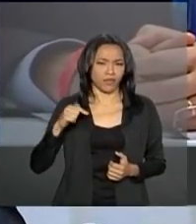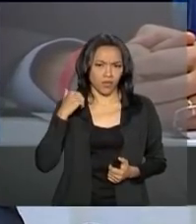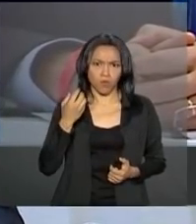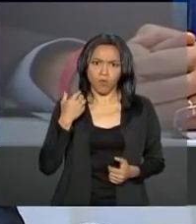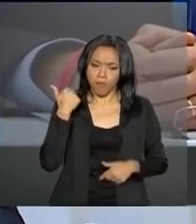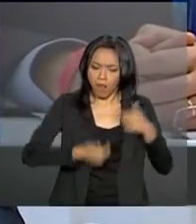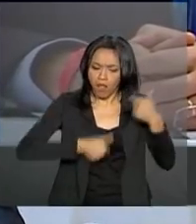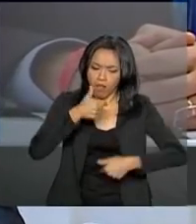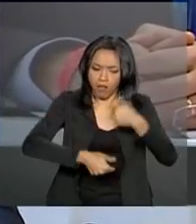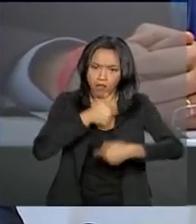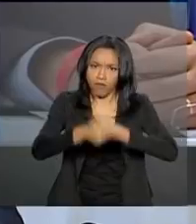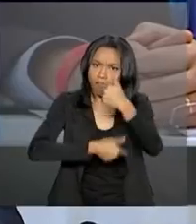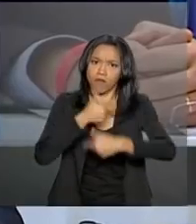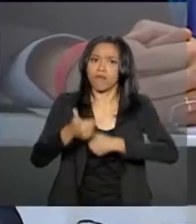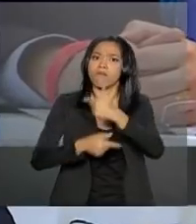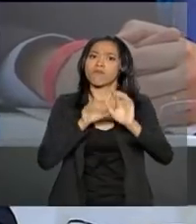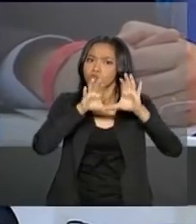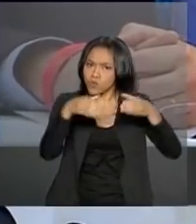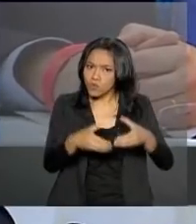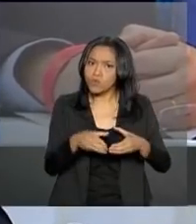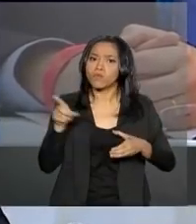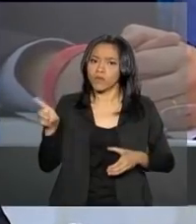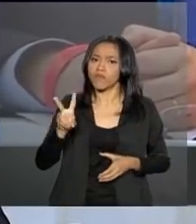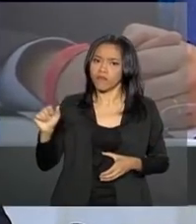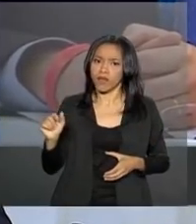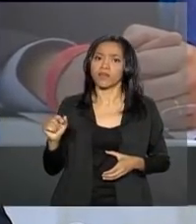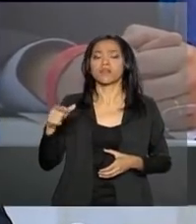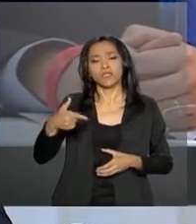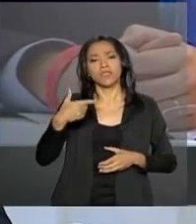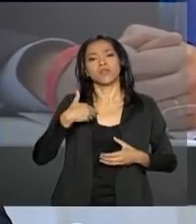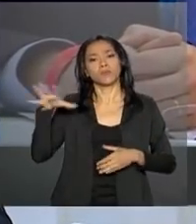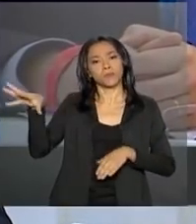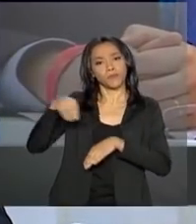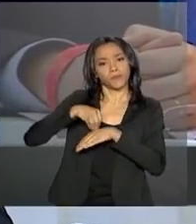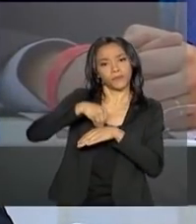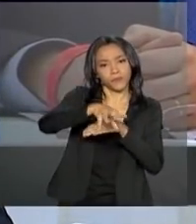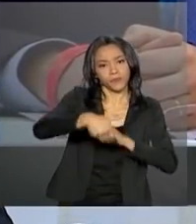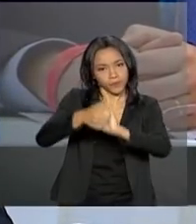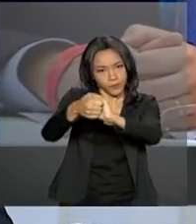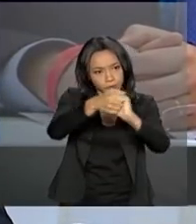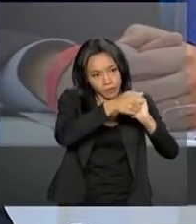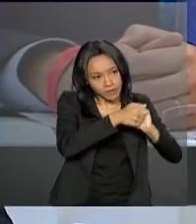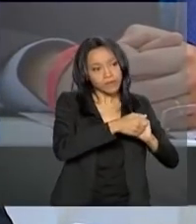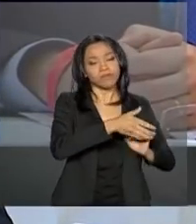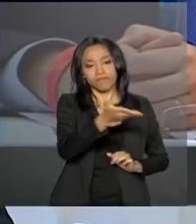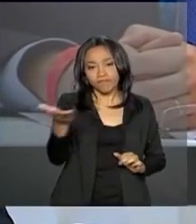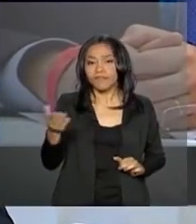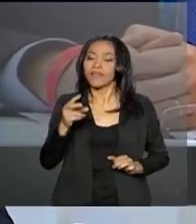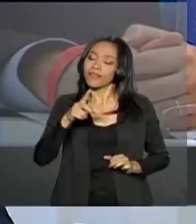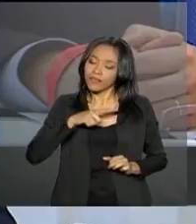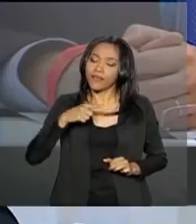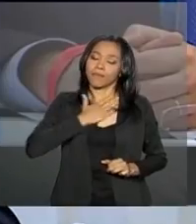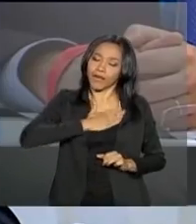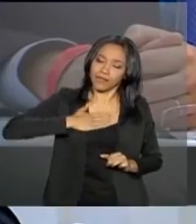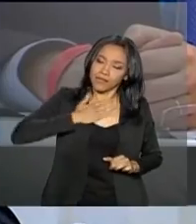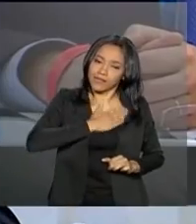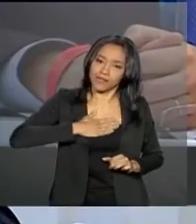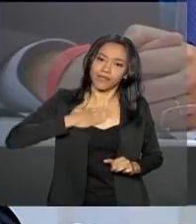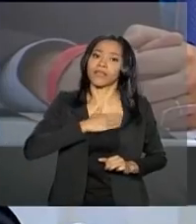no brics eu transmito os seus cumprimentos e uma mensagem de que terá grande prazer em